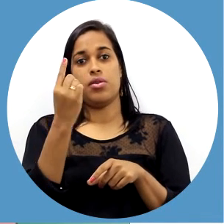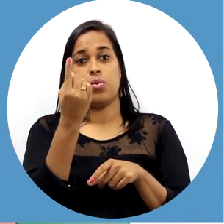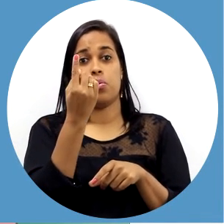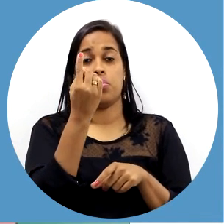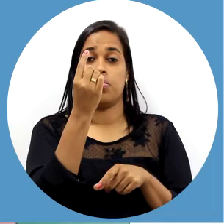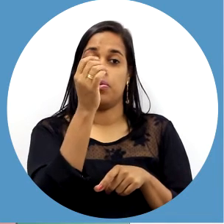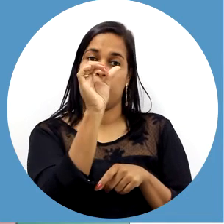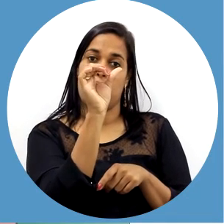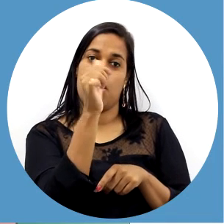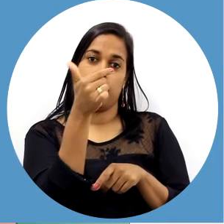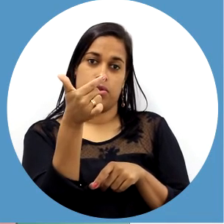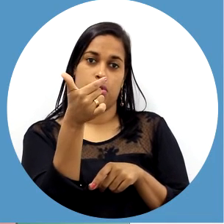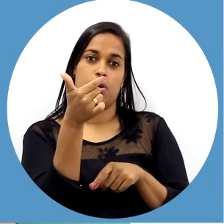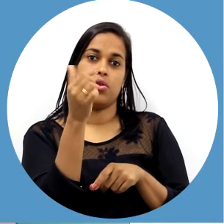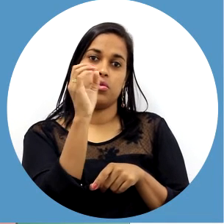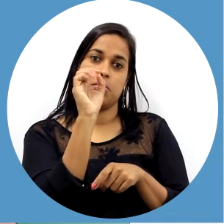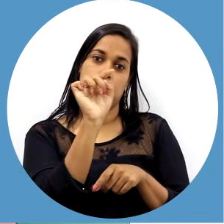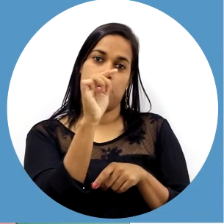10.0.0.1, o